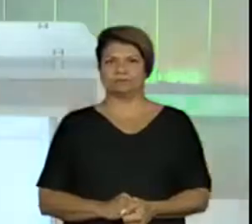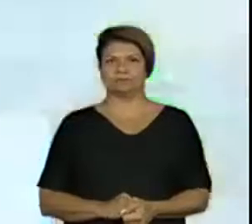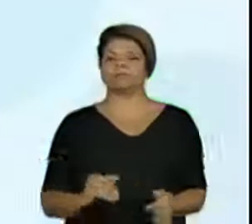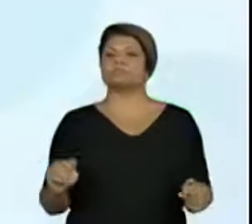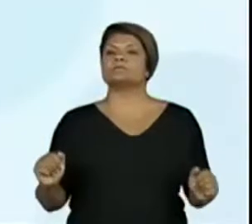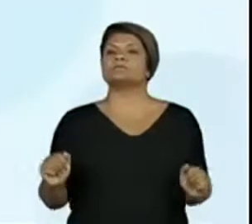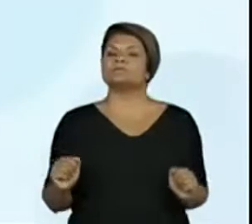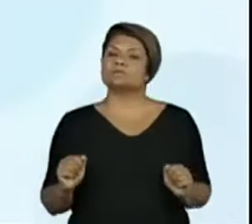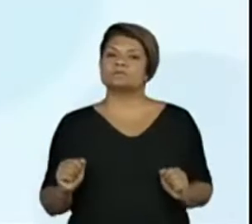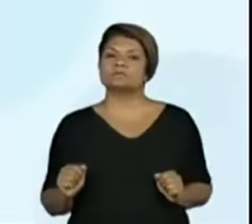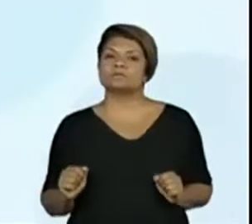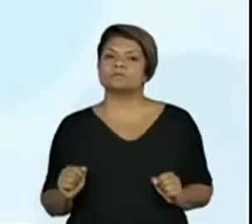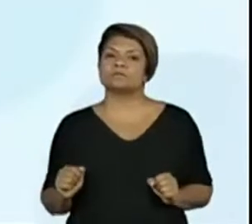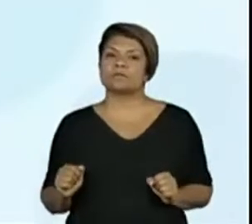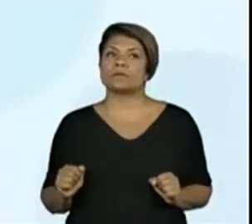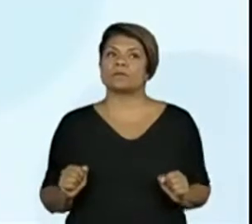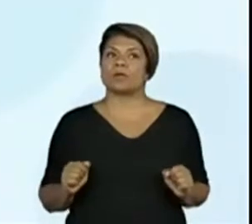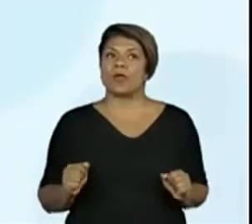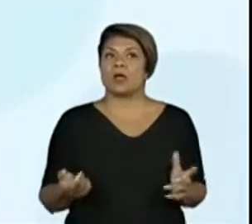seguinte.